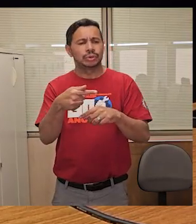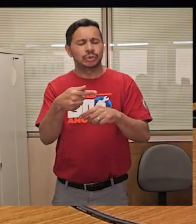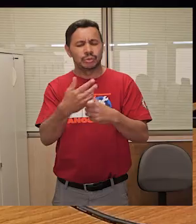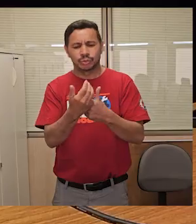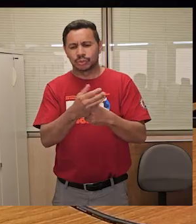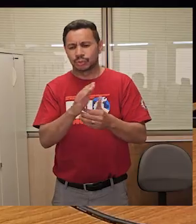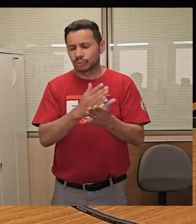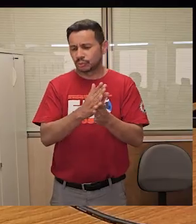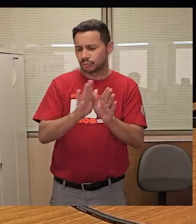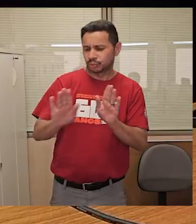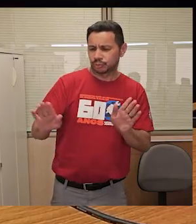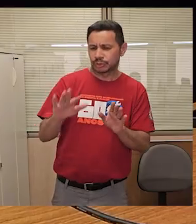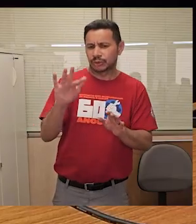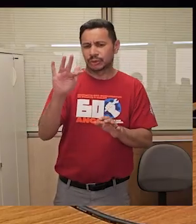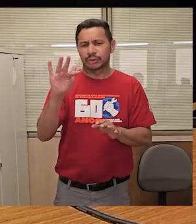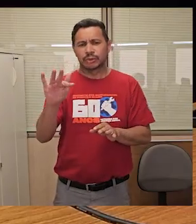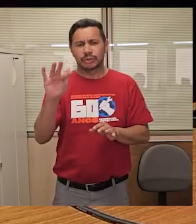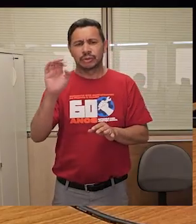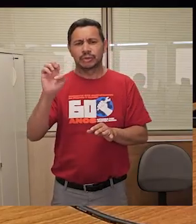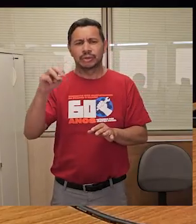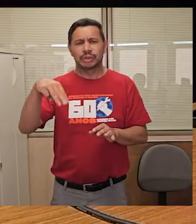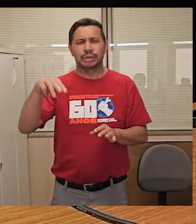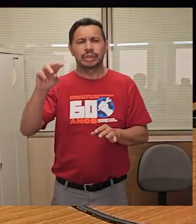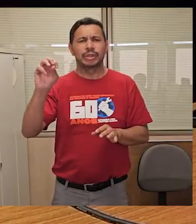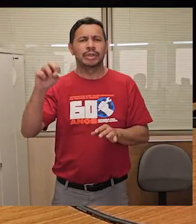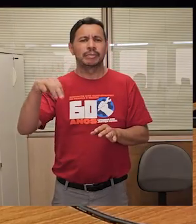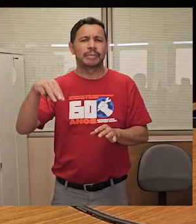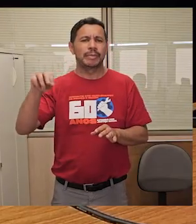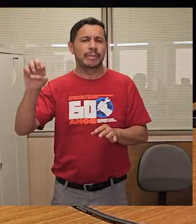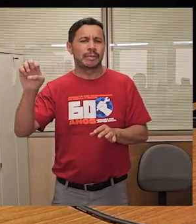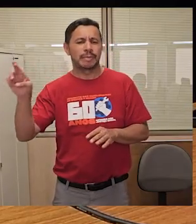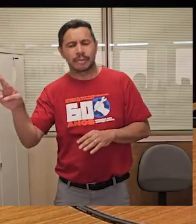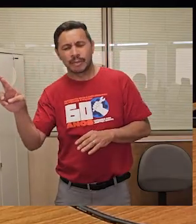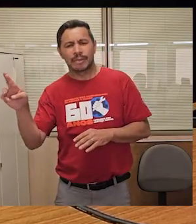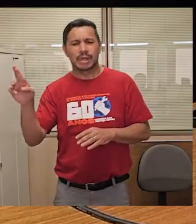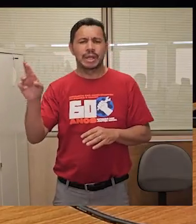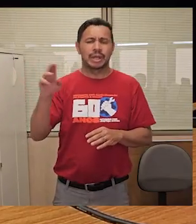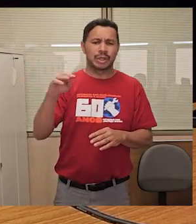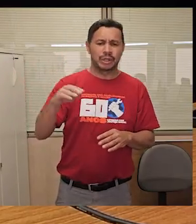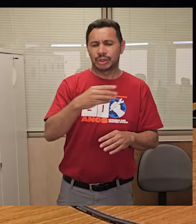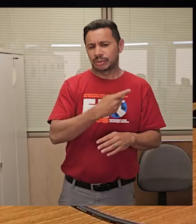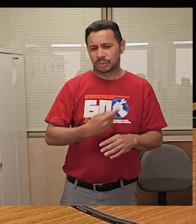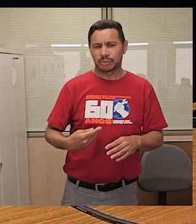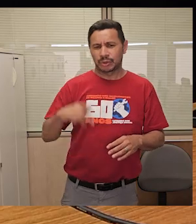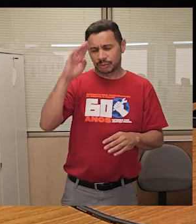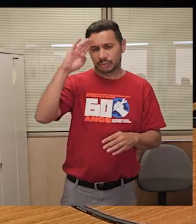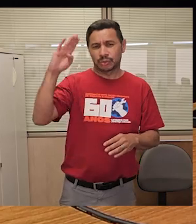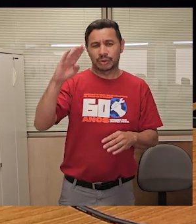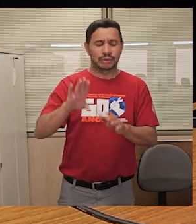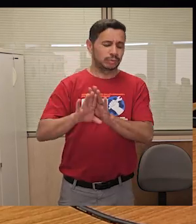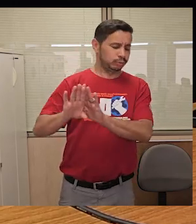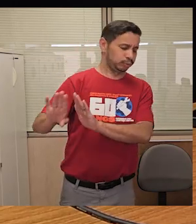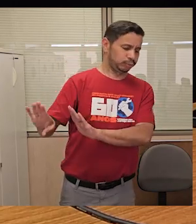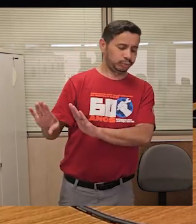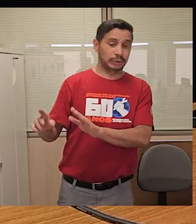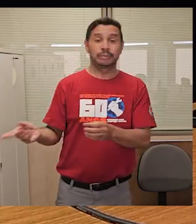depois que teve o golpe lá na Dilma, o Temer e o Bolsonaro abandonaram essa prática e agora voltou. Qual que é a importância